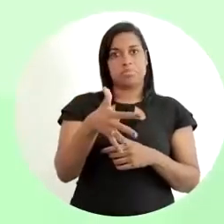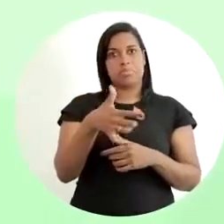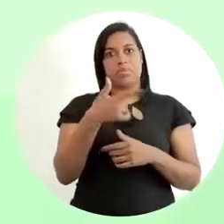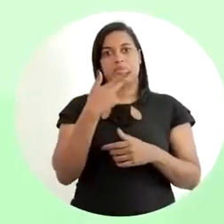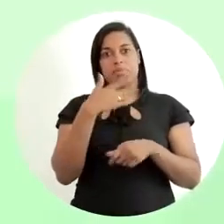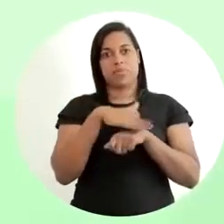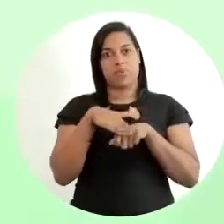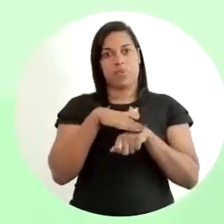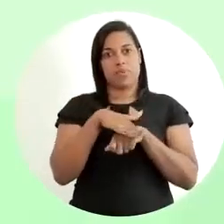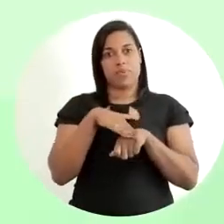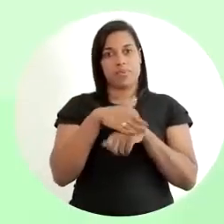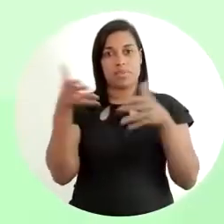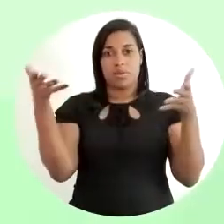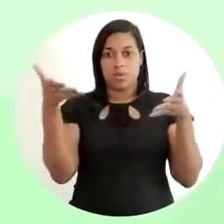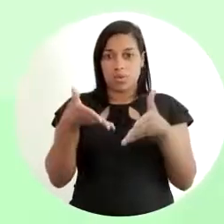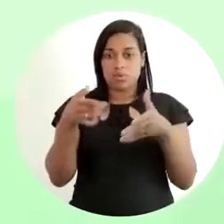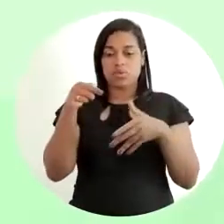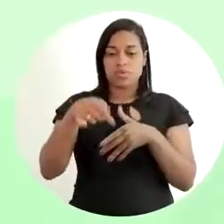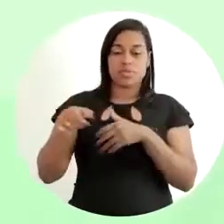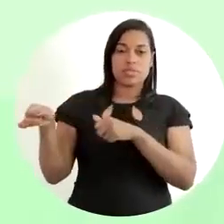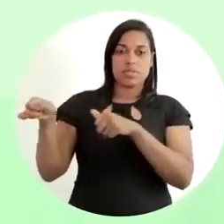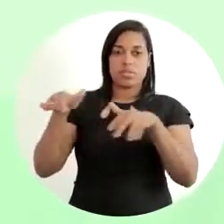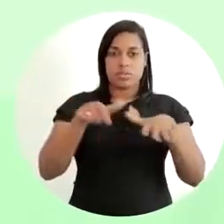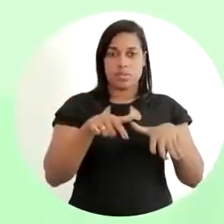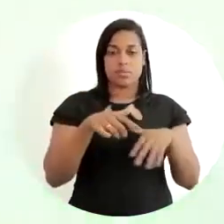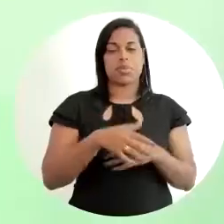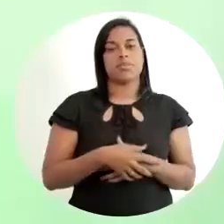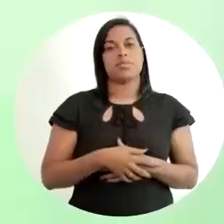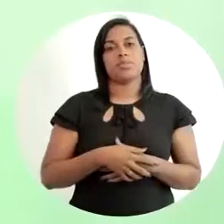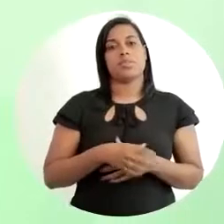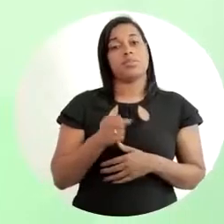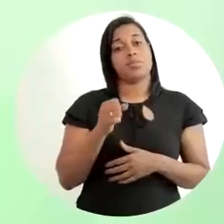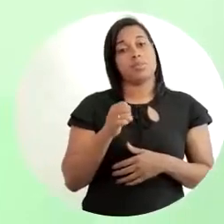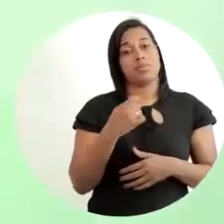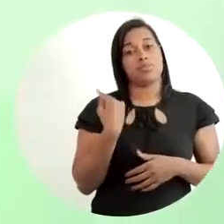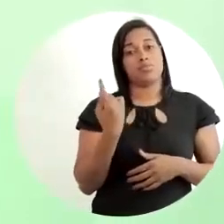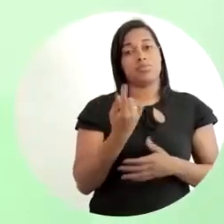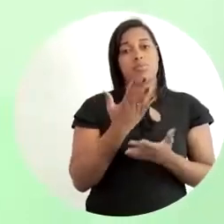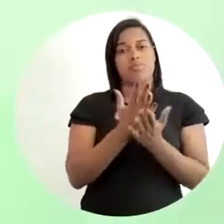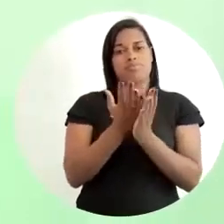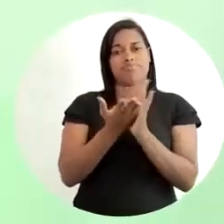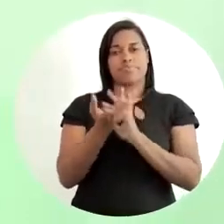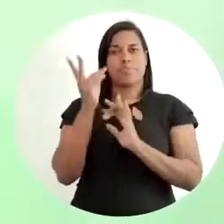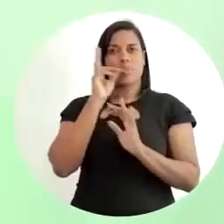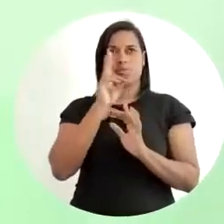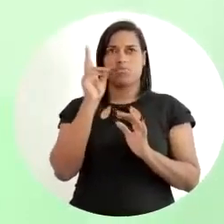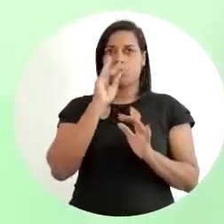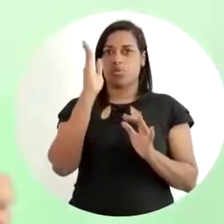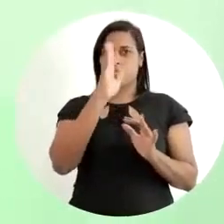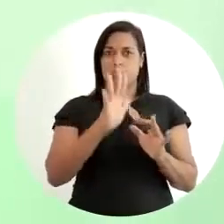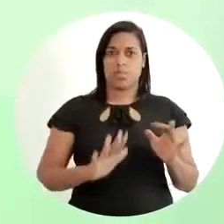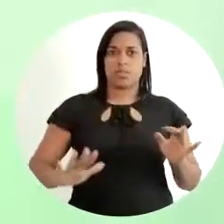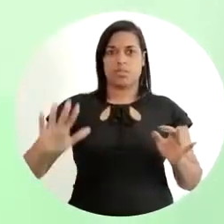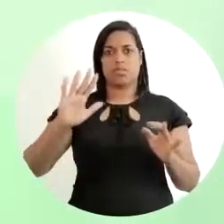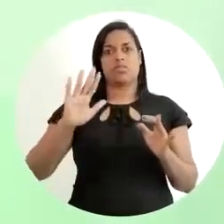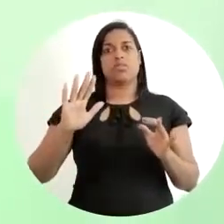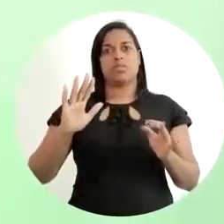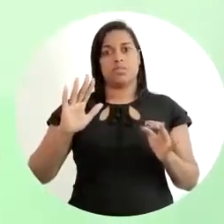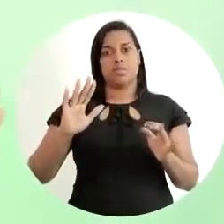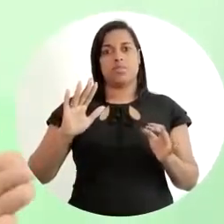mais ou menos sobre isso que nós vamos tratar nessa semana. Se fôssemos dividir toda a história do